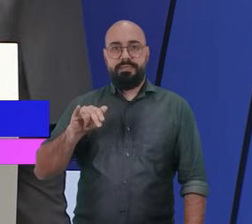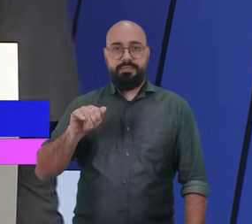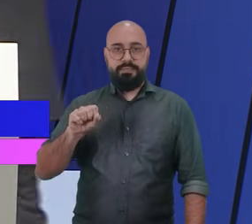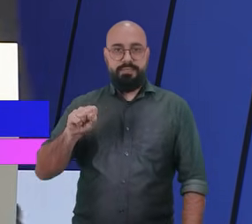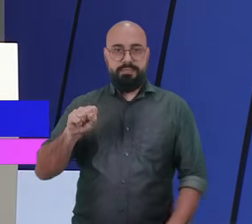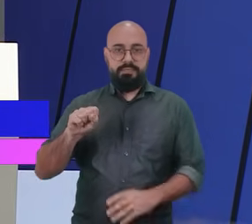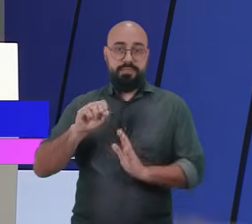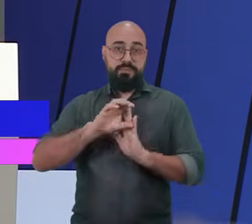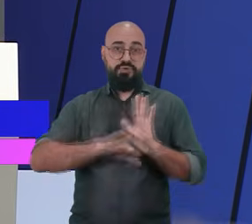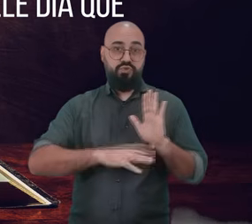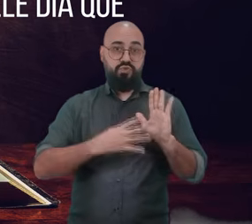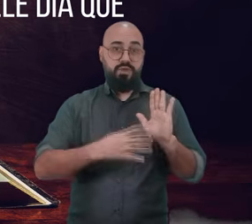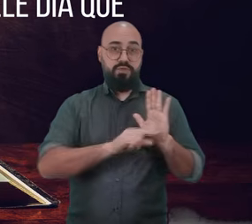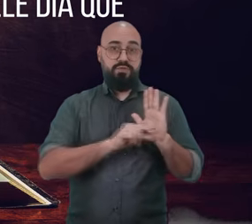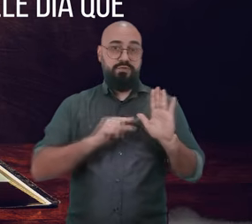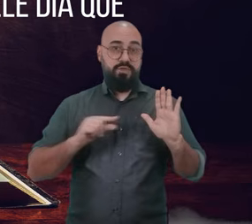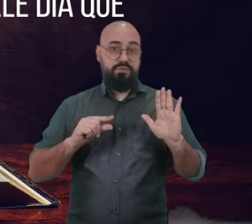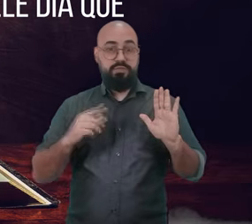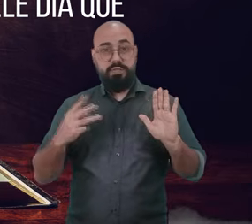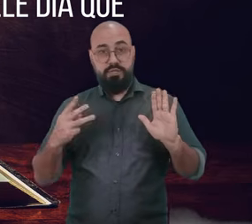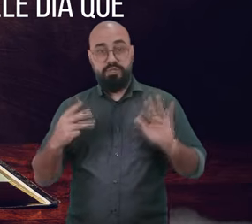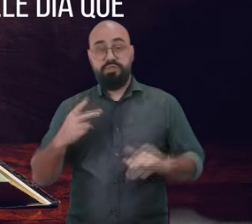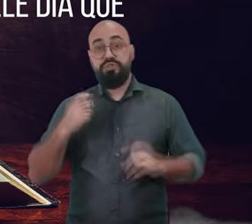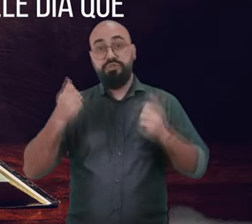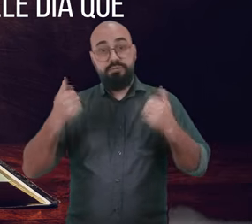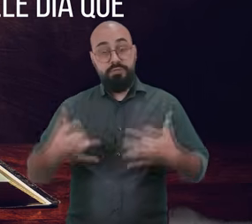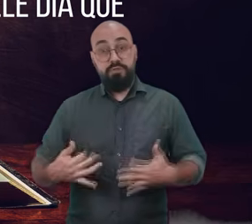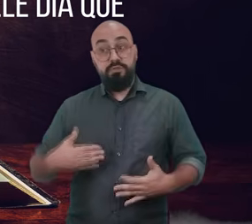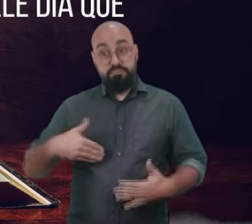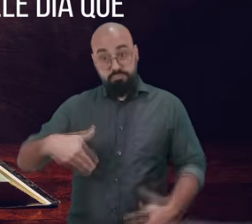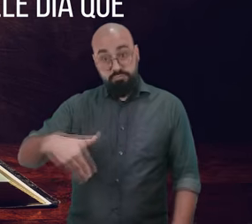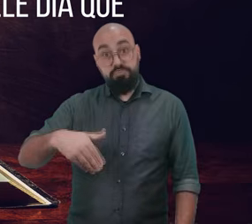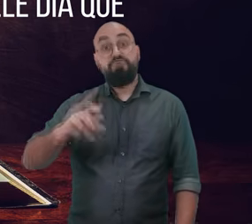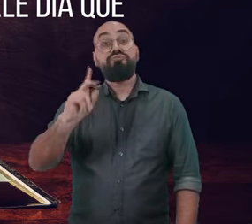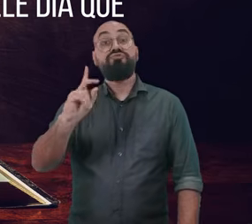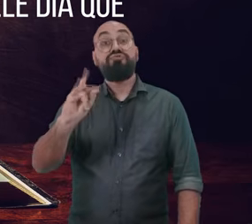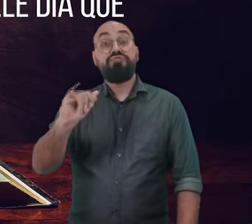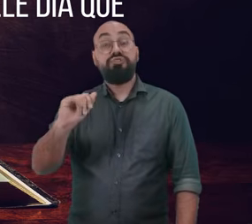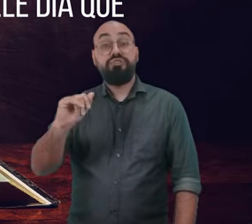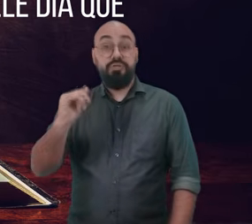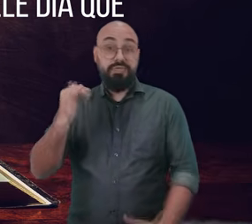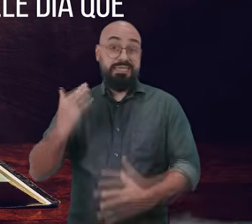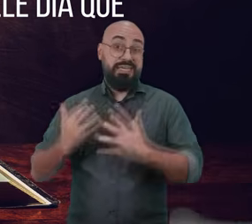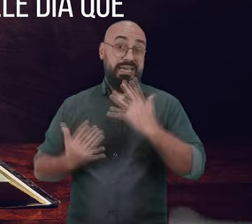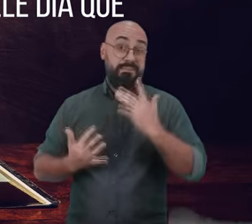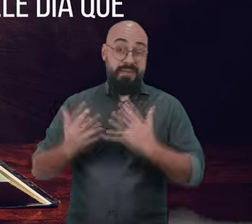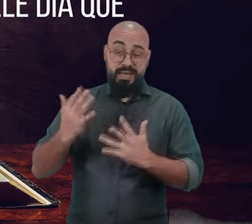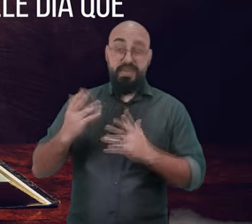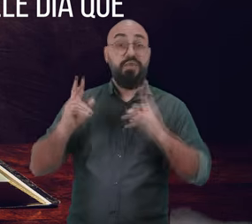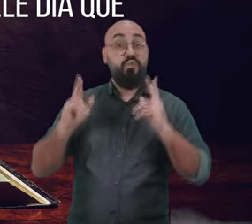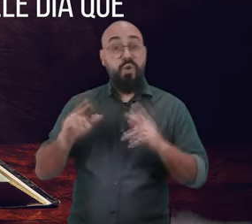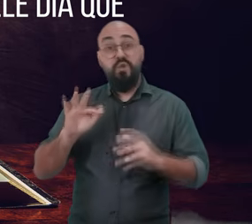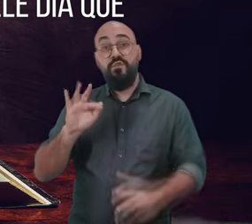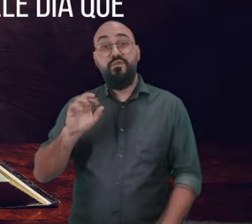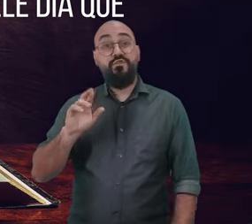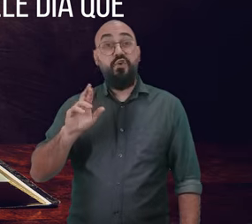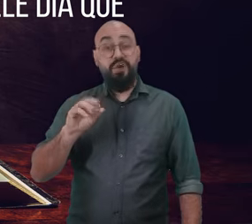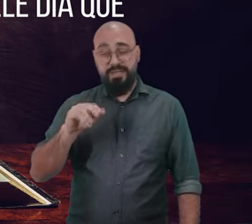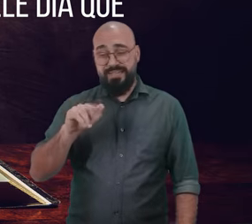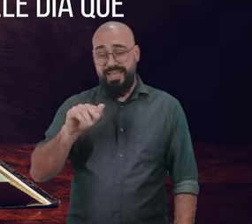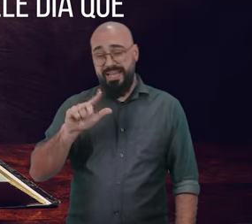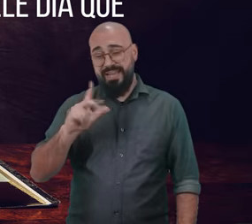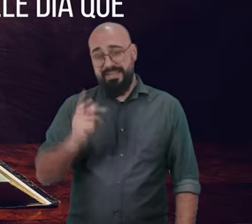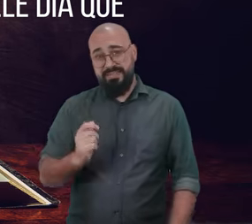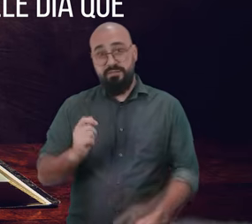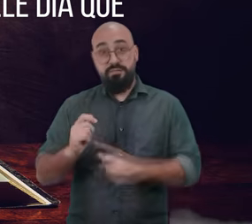4, versos 1 e 3. Diz assim: pois eis que vem o dia queimando como fornalha. Todos